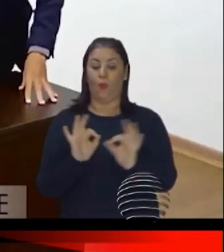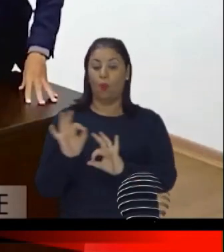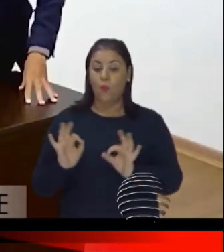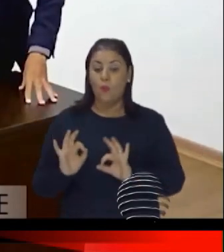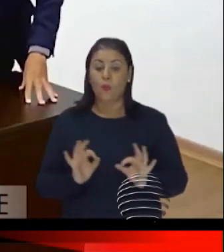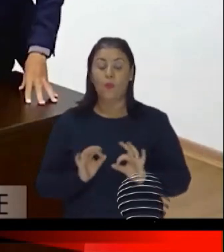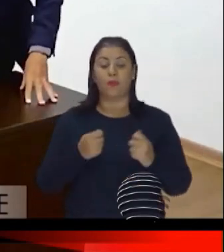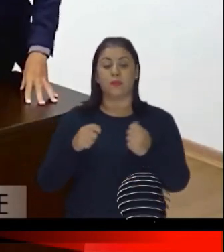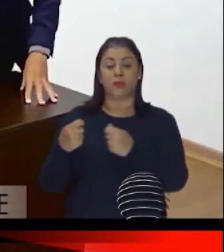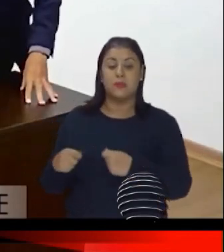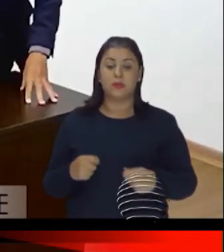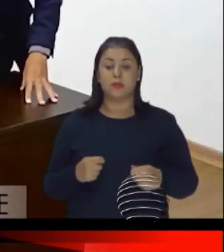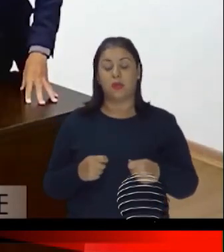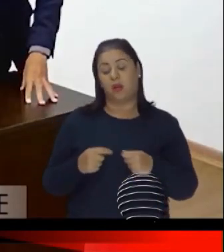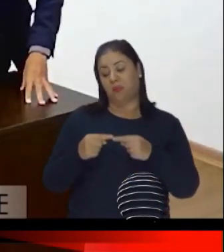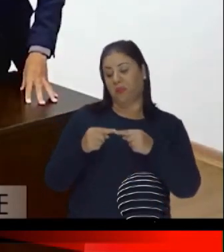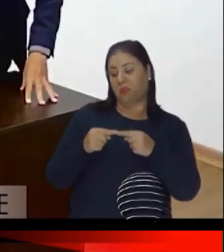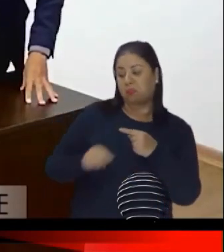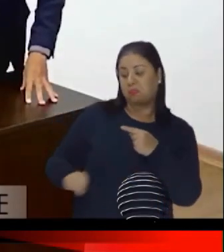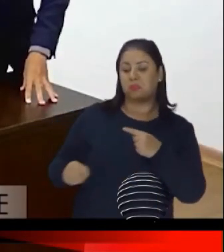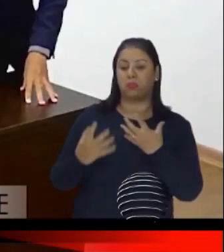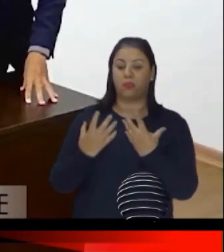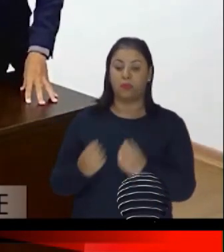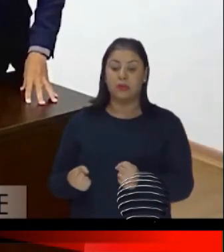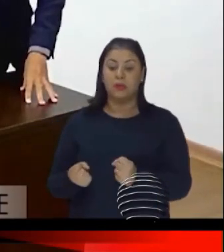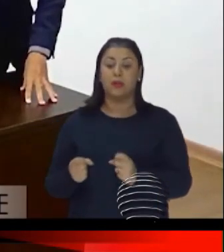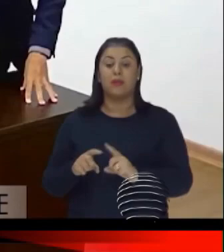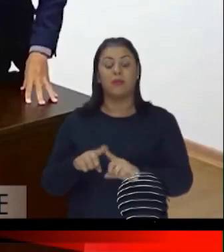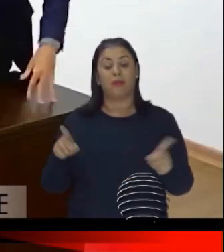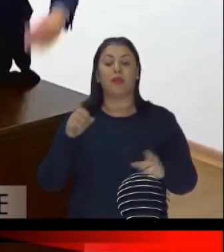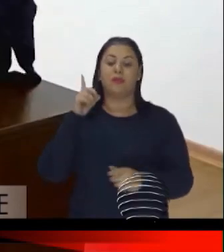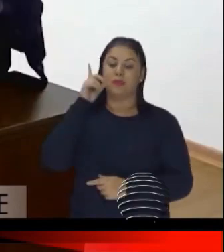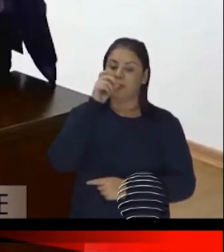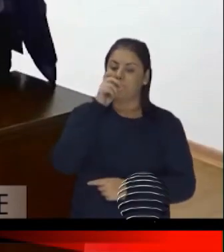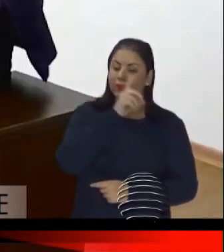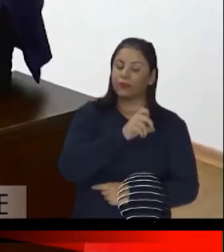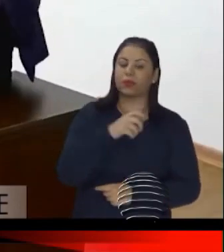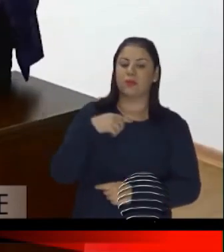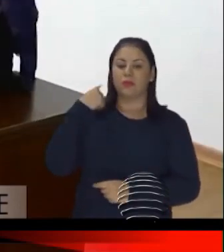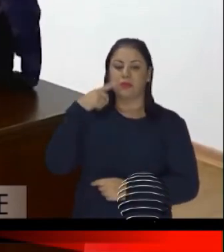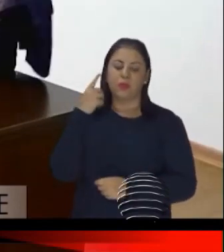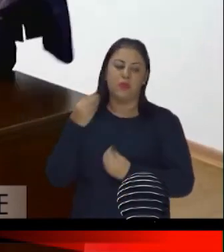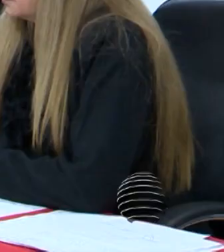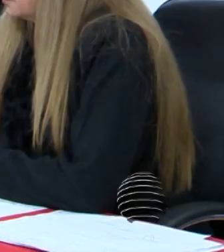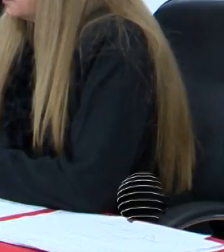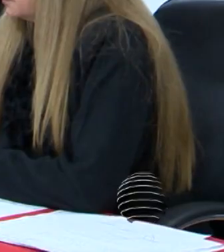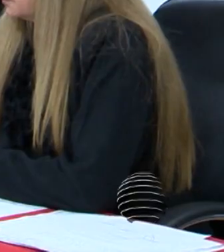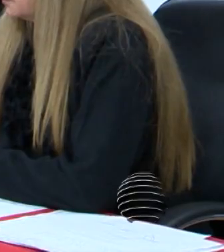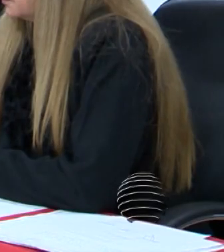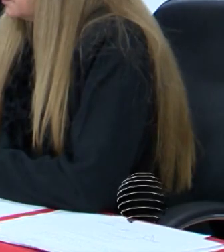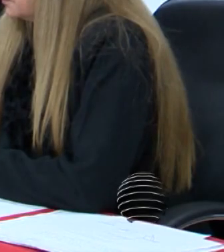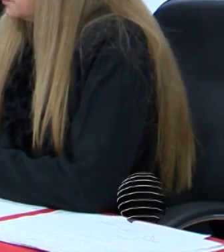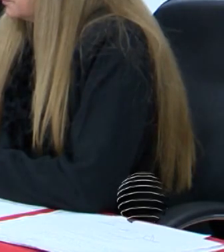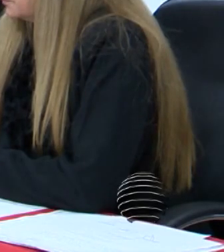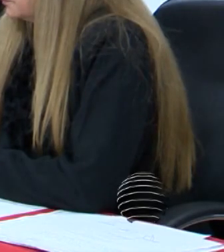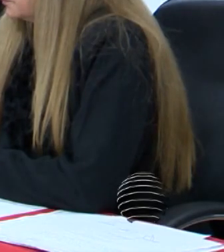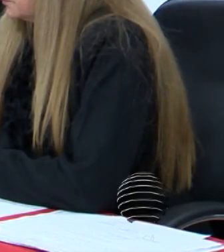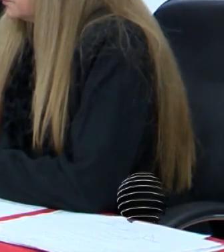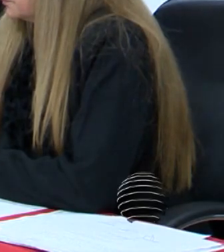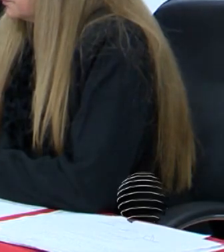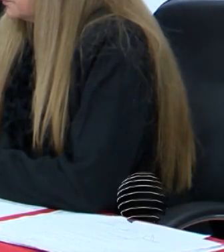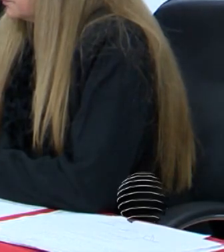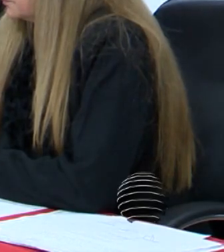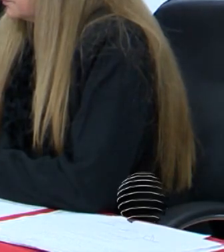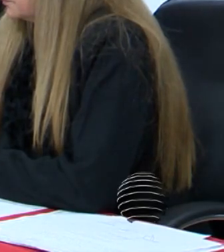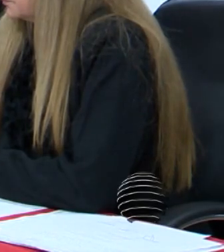momento está precisando, mas se contra. Agora é difícil um deputado estadual federal mandar aí 1 milhão, 3 milhões. A Câmara Municipal